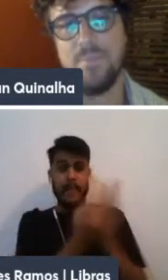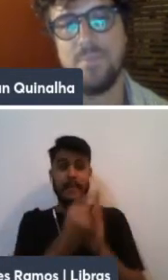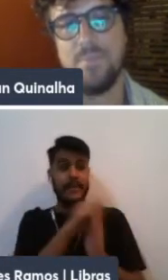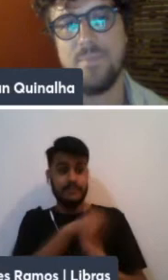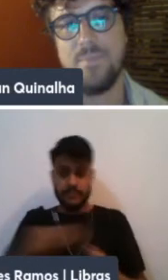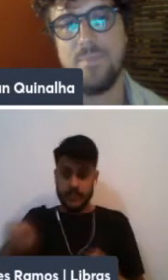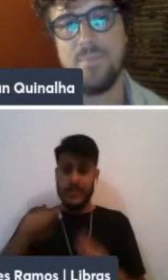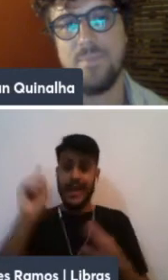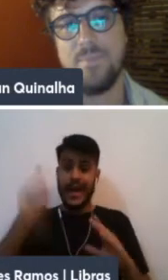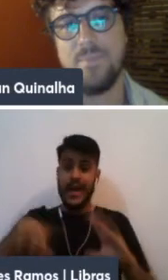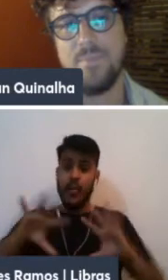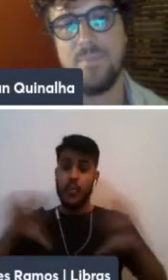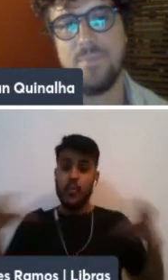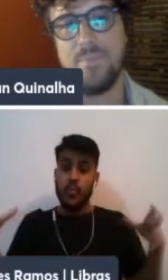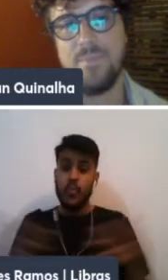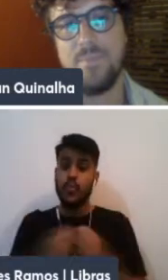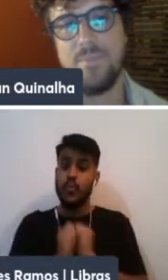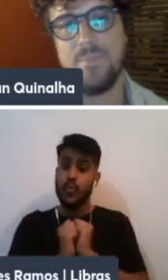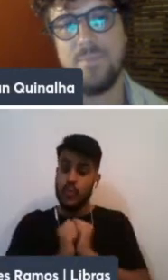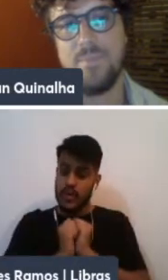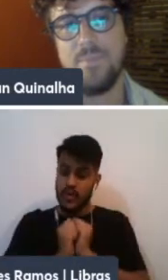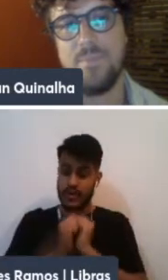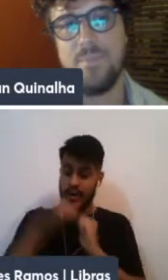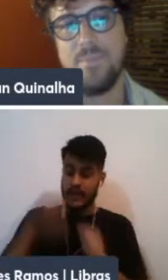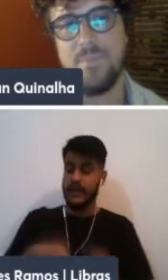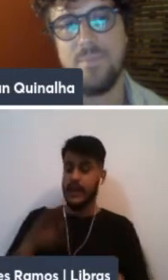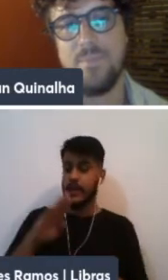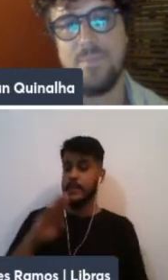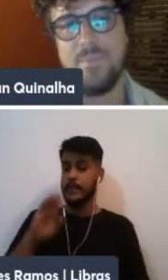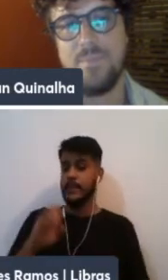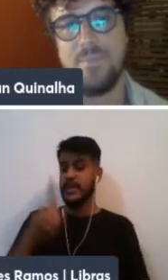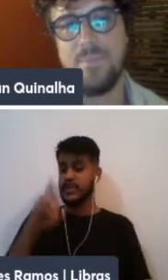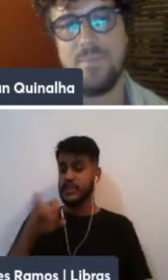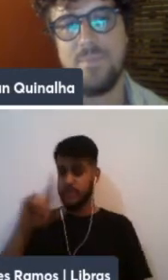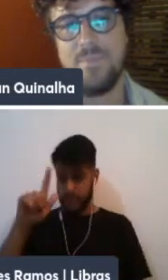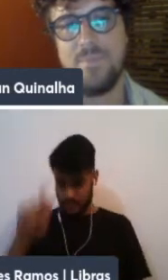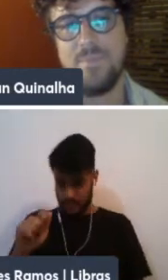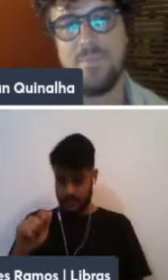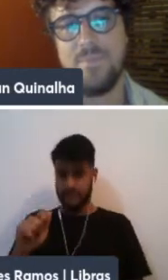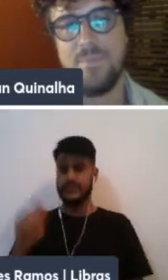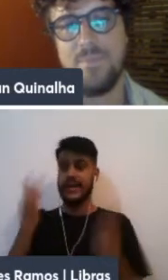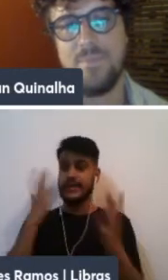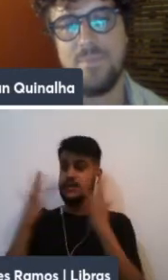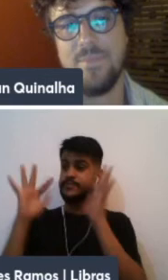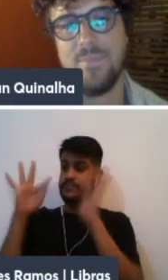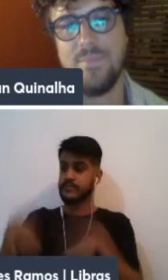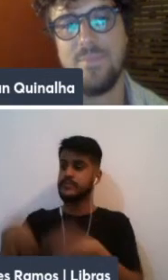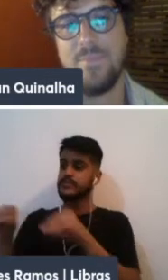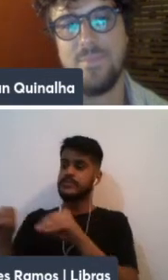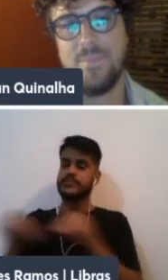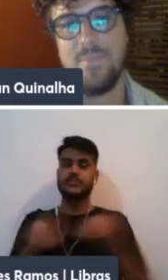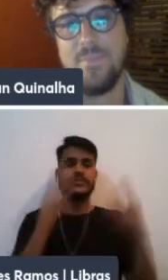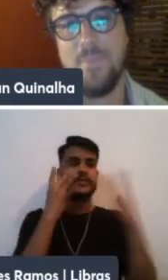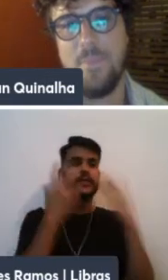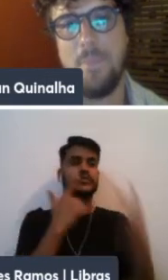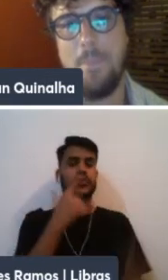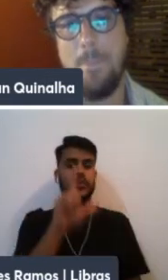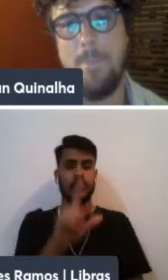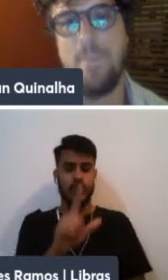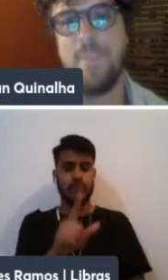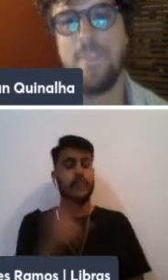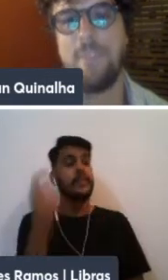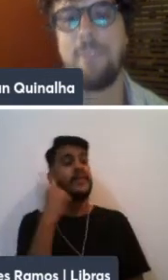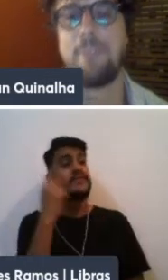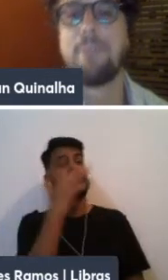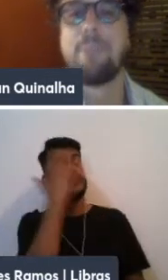no Bixiga, costumávamos, terminava o Ré, nós íamos para o Teatro Ruth Escobar, para ver a Ruth